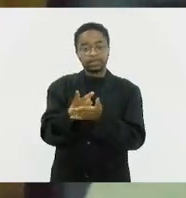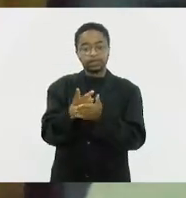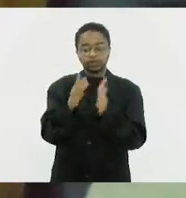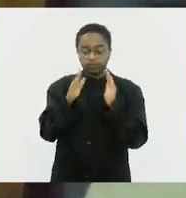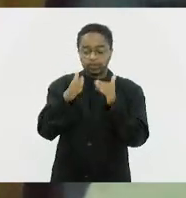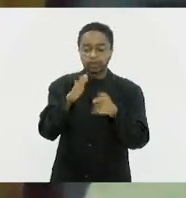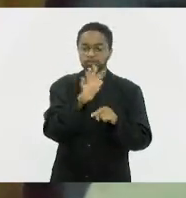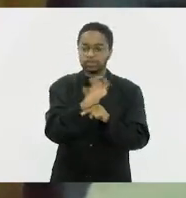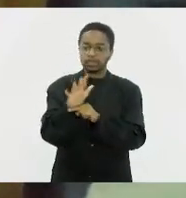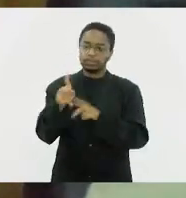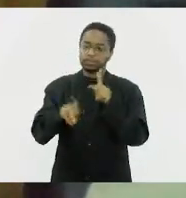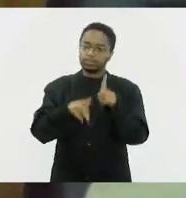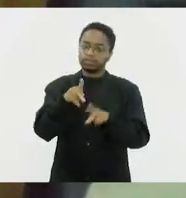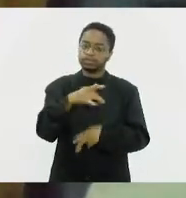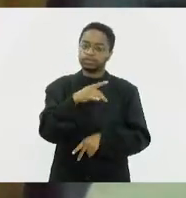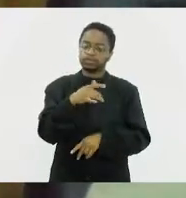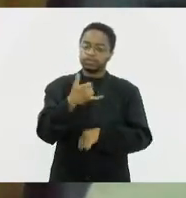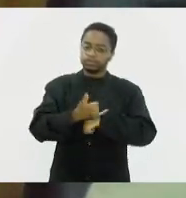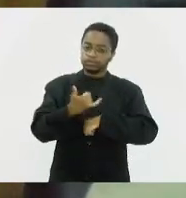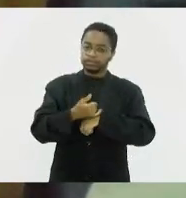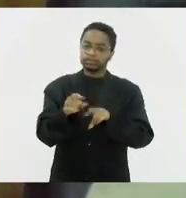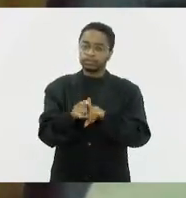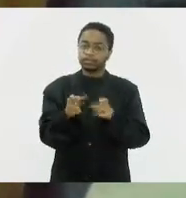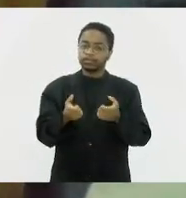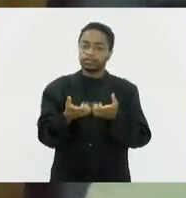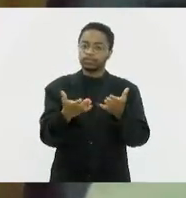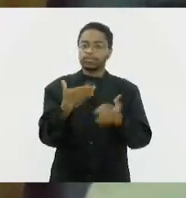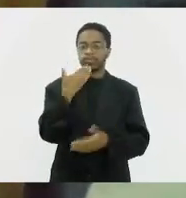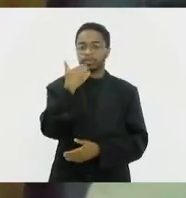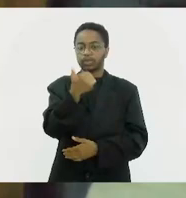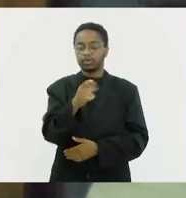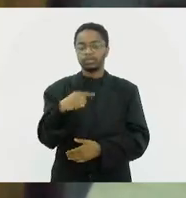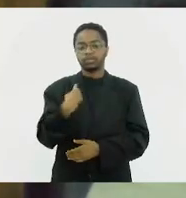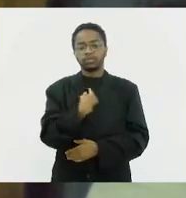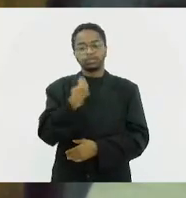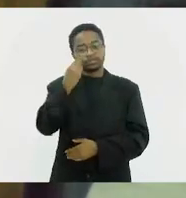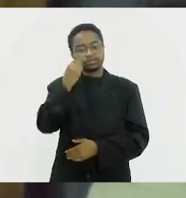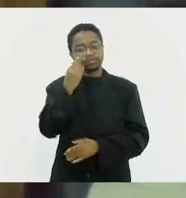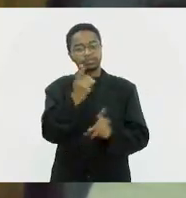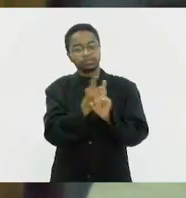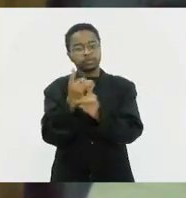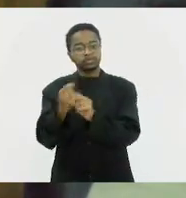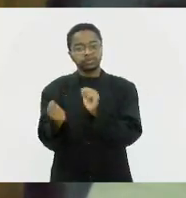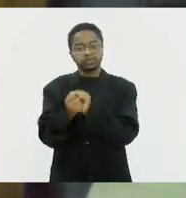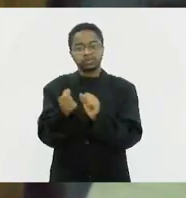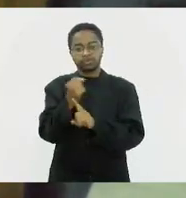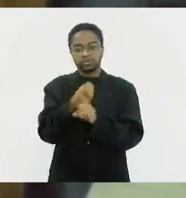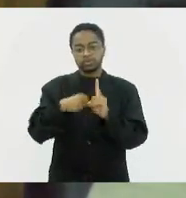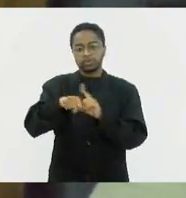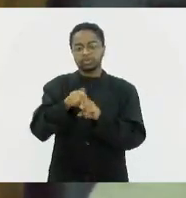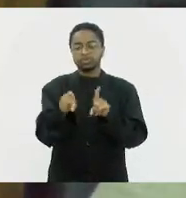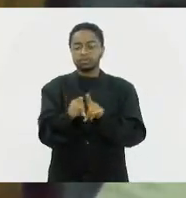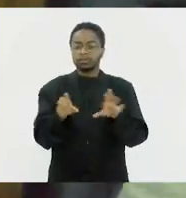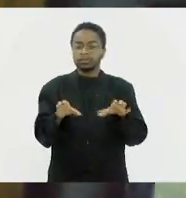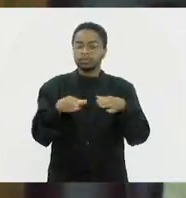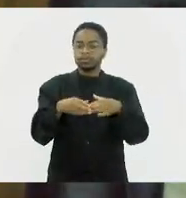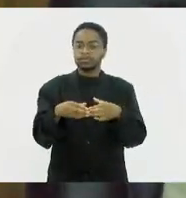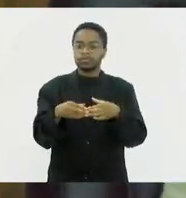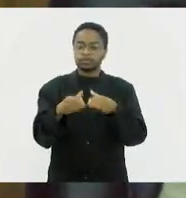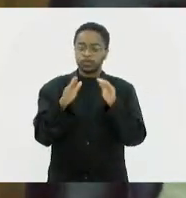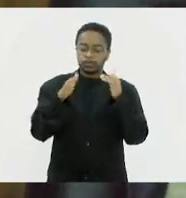justamente para ouvir e trazer essas melhorias que a gente busca, junto com a sociedade, com a comunidade, para a nossa